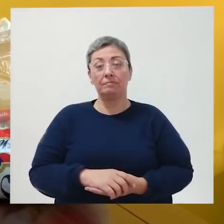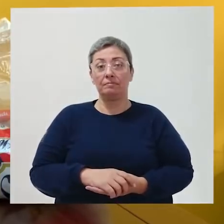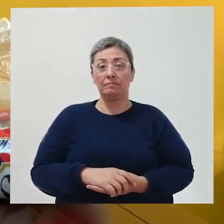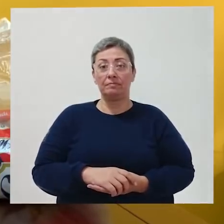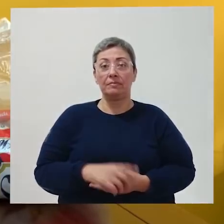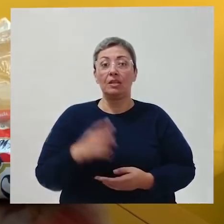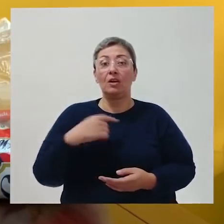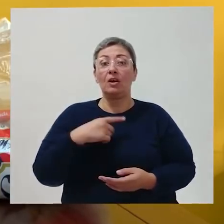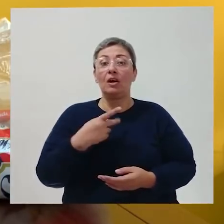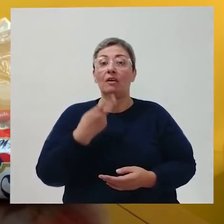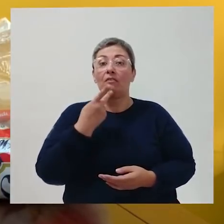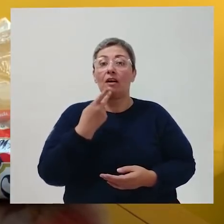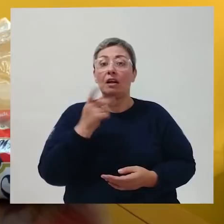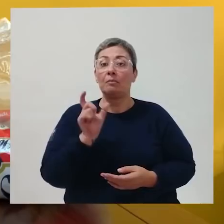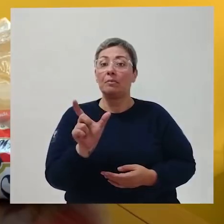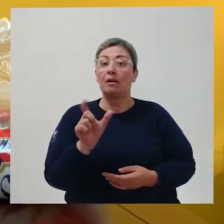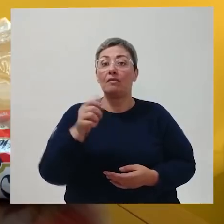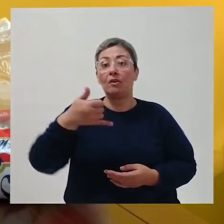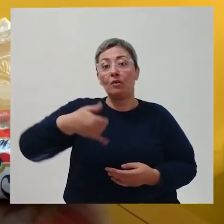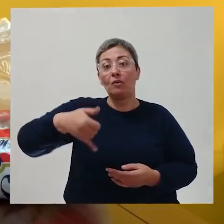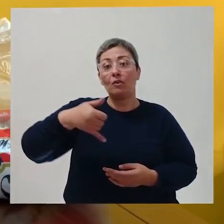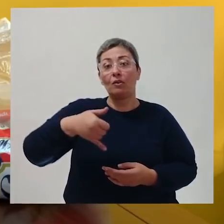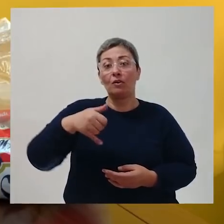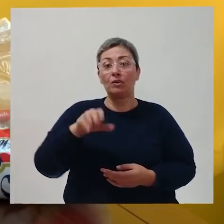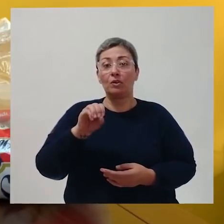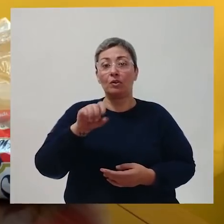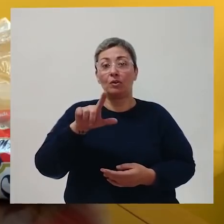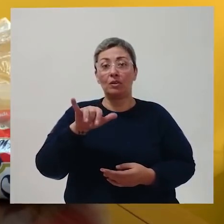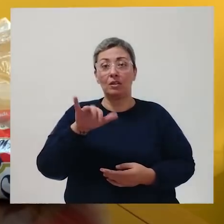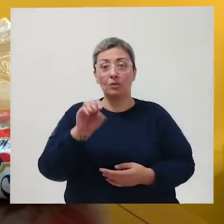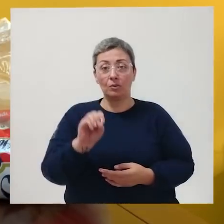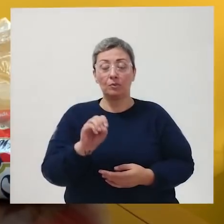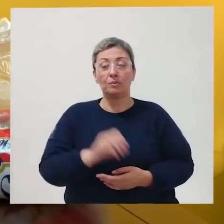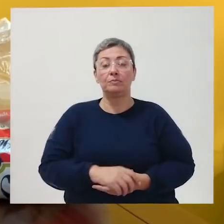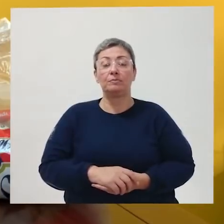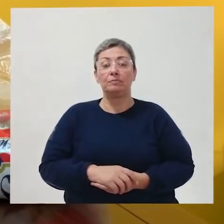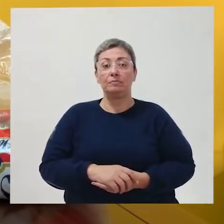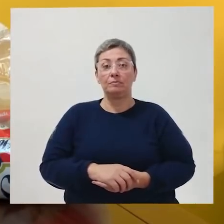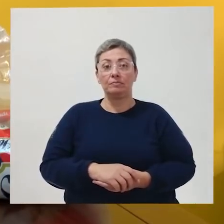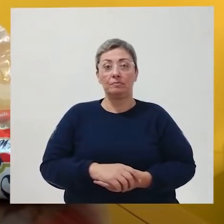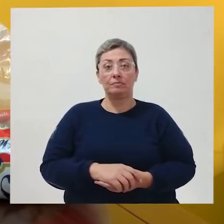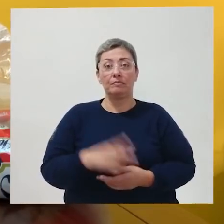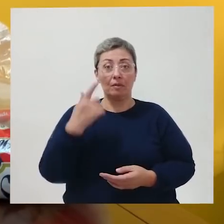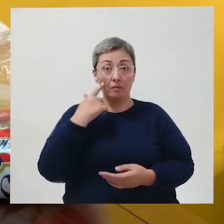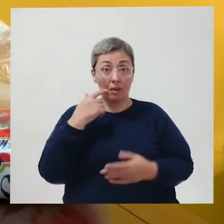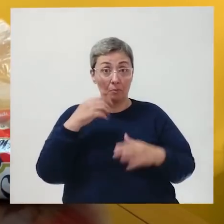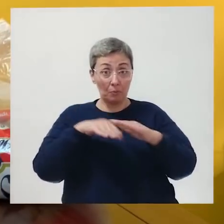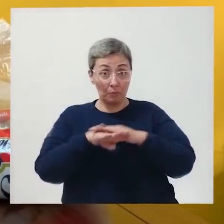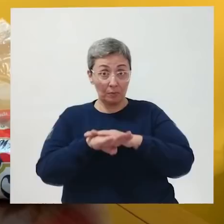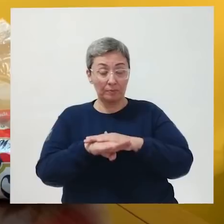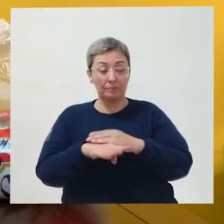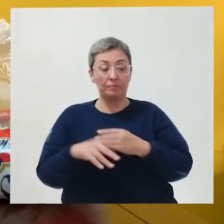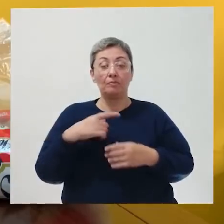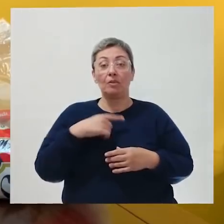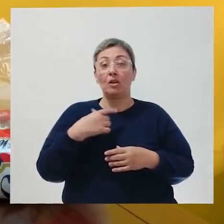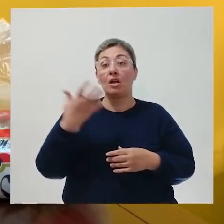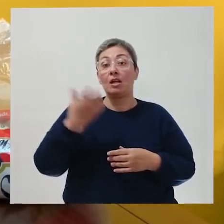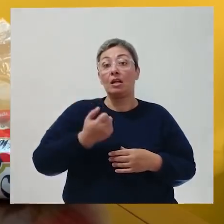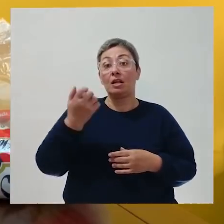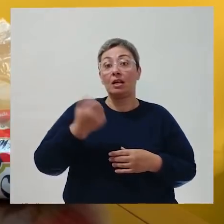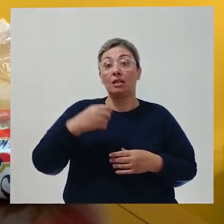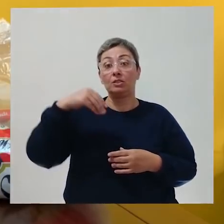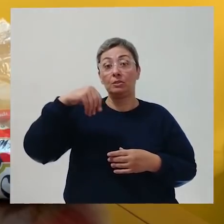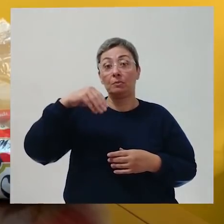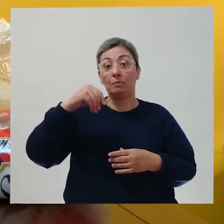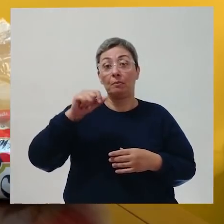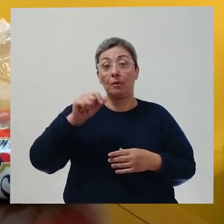Isso. Fala óleo. Isso, óleo. Muito bem, Vamos guardar o leite em